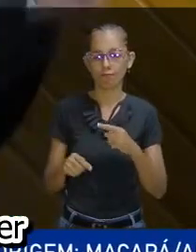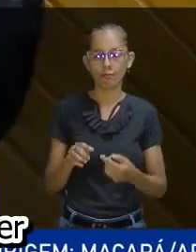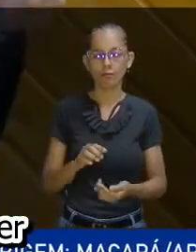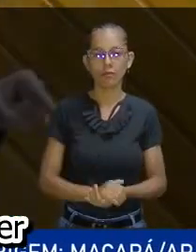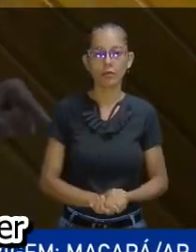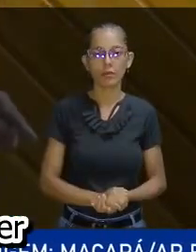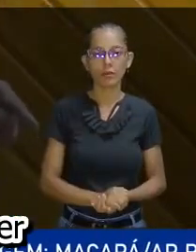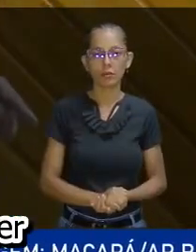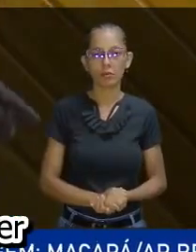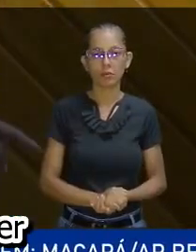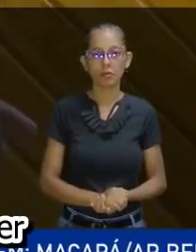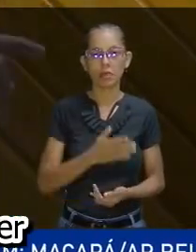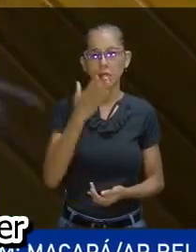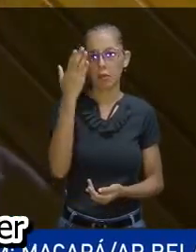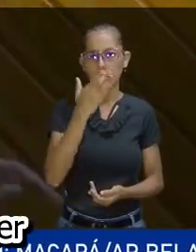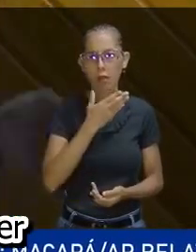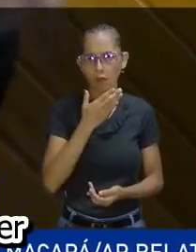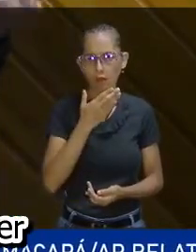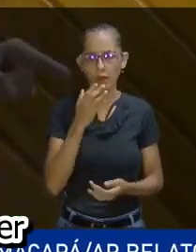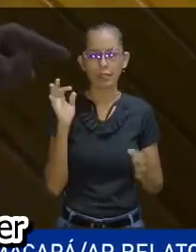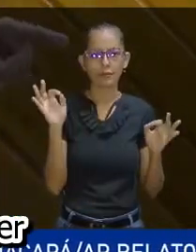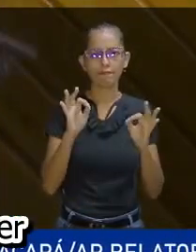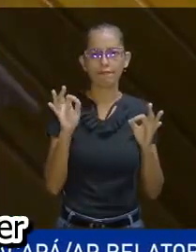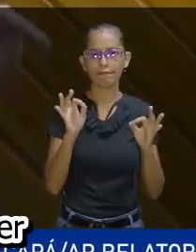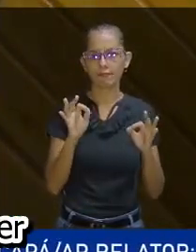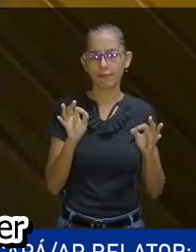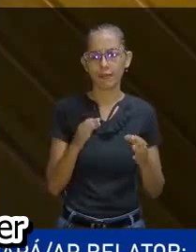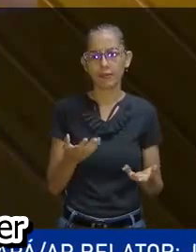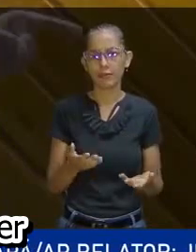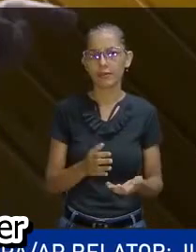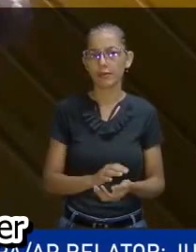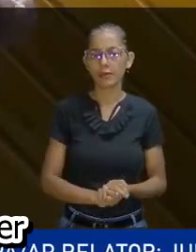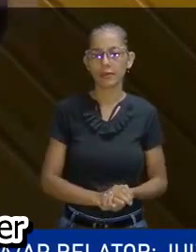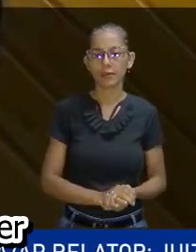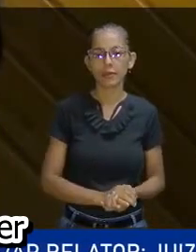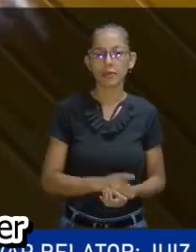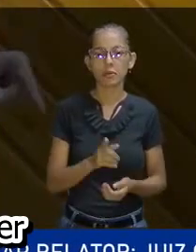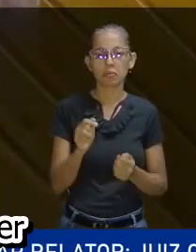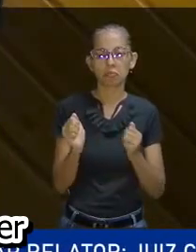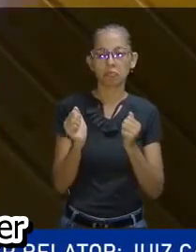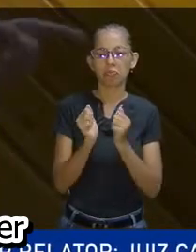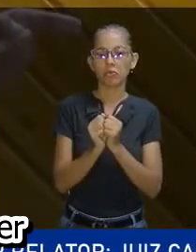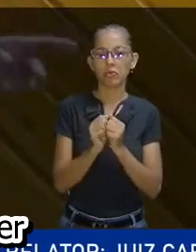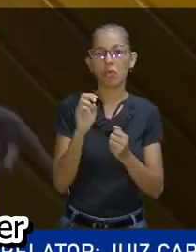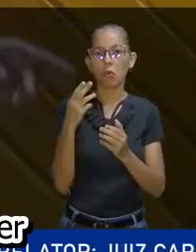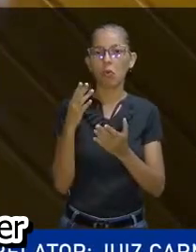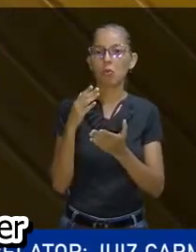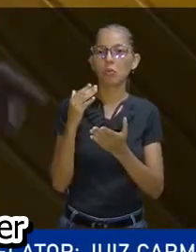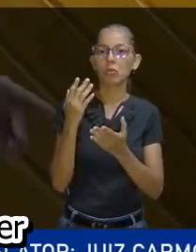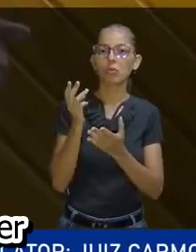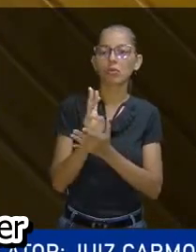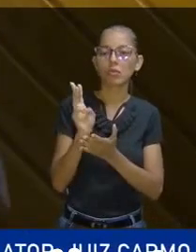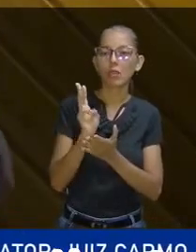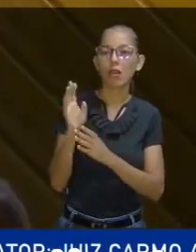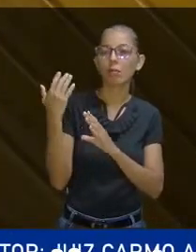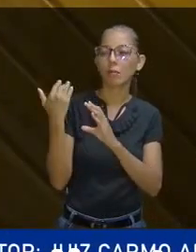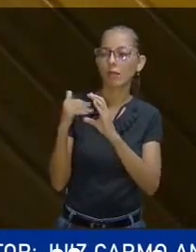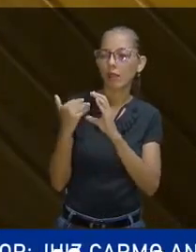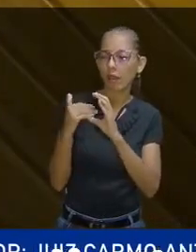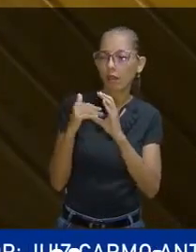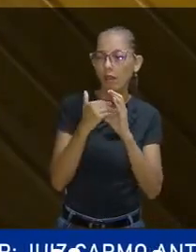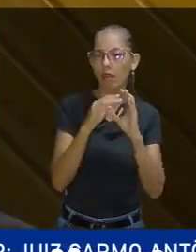de comprometê-lo ou de enquadrá-lo em qualquer verbo nuclear do artigo